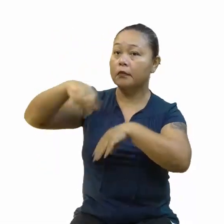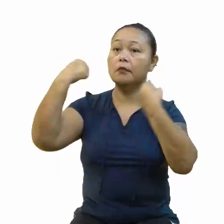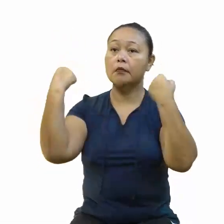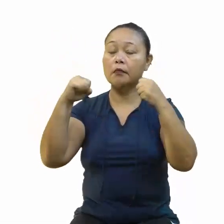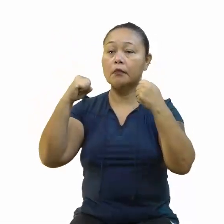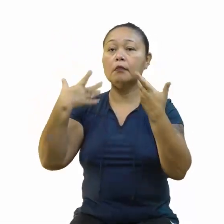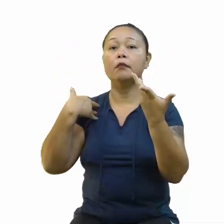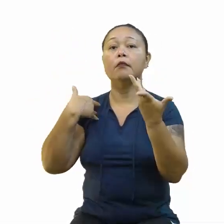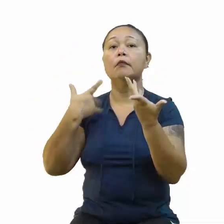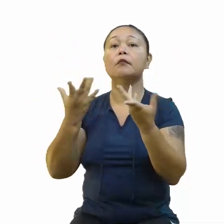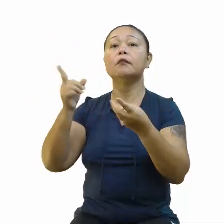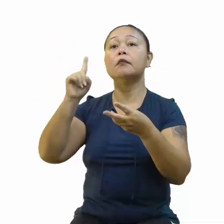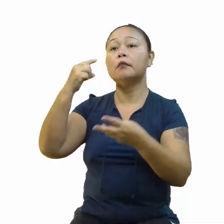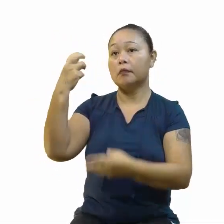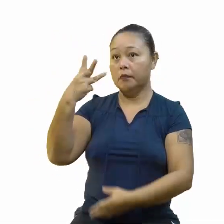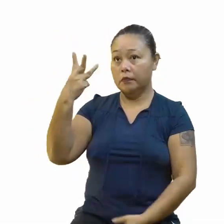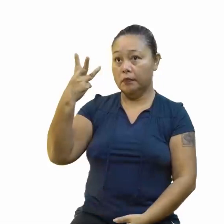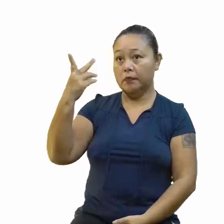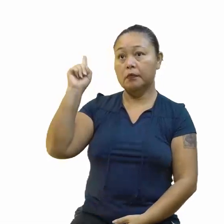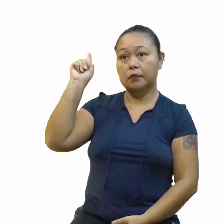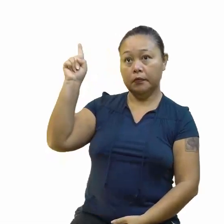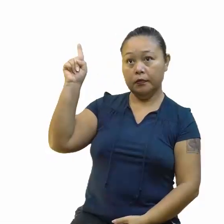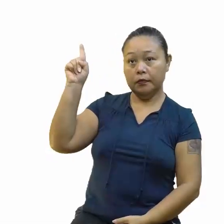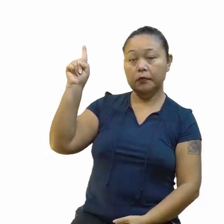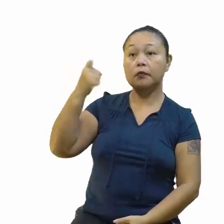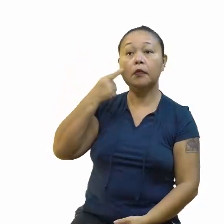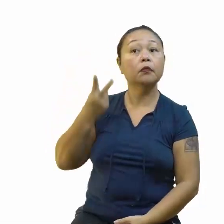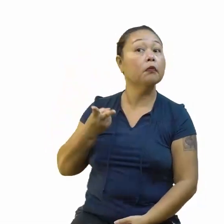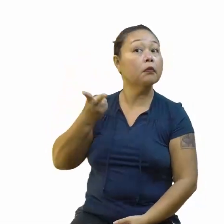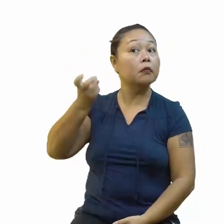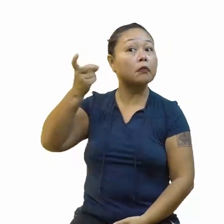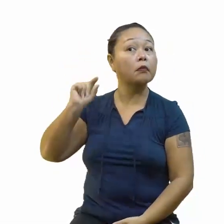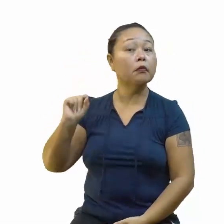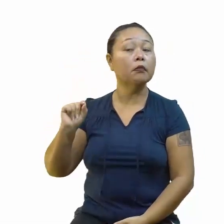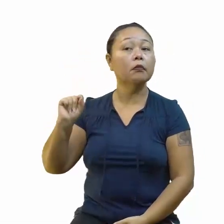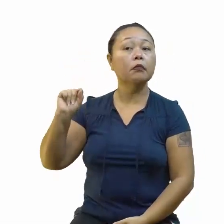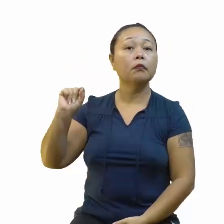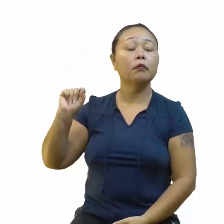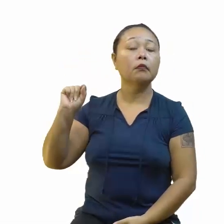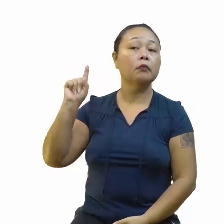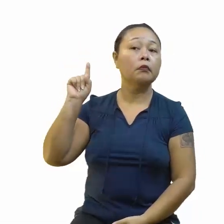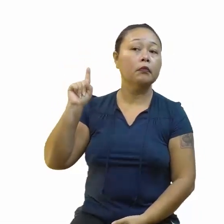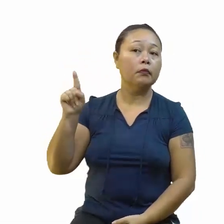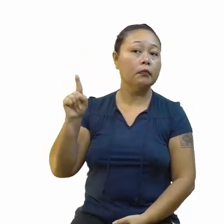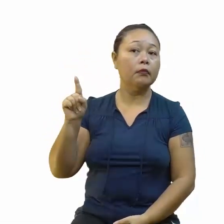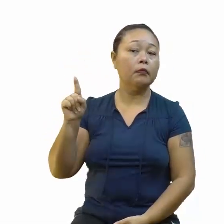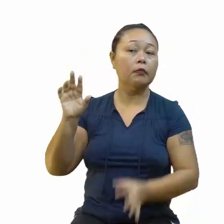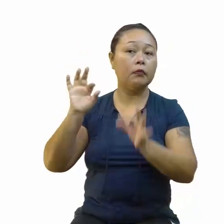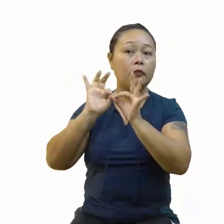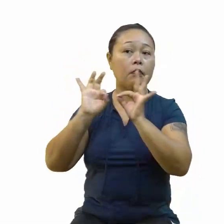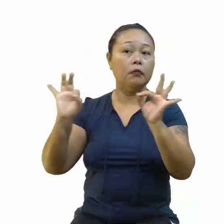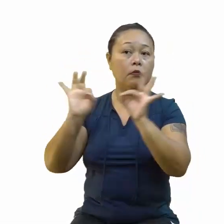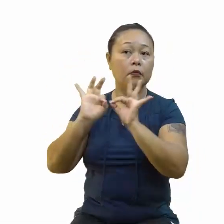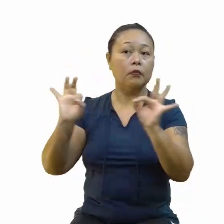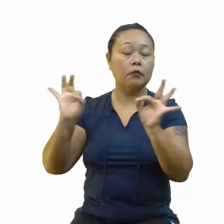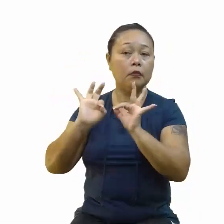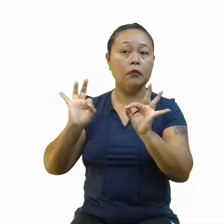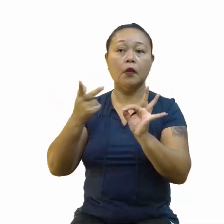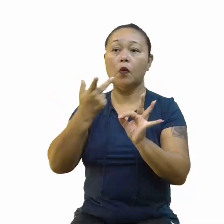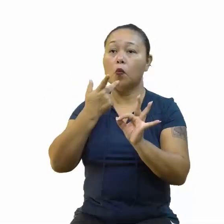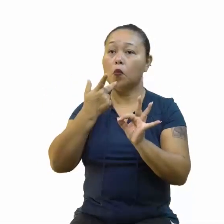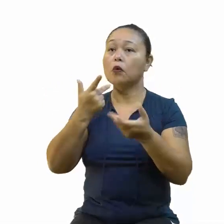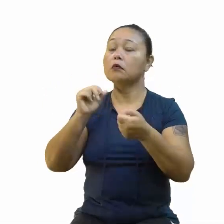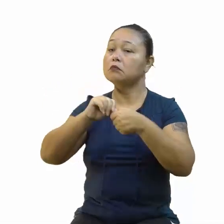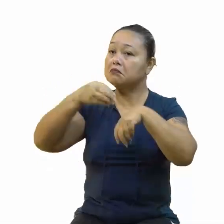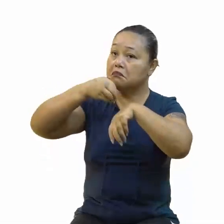e a afirmativa 3. Então, a gente já percebe aí que essa afirmativa trouxe muito do que a gente estava trabalhando